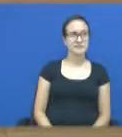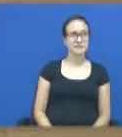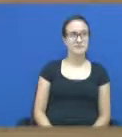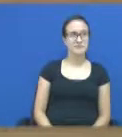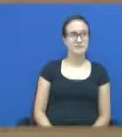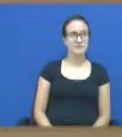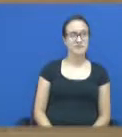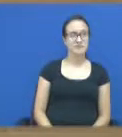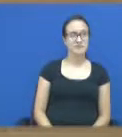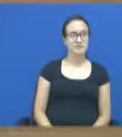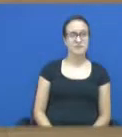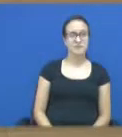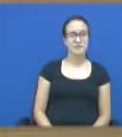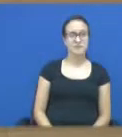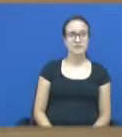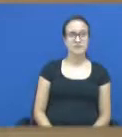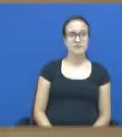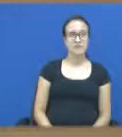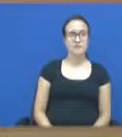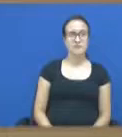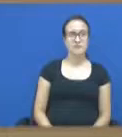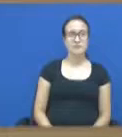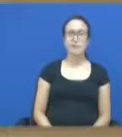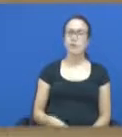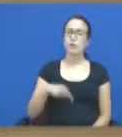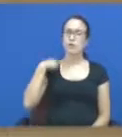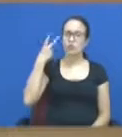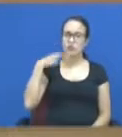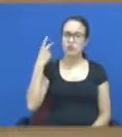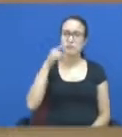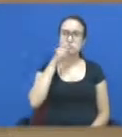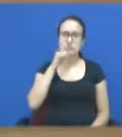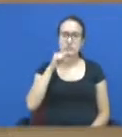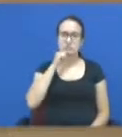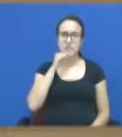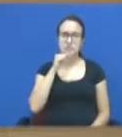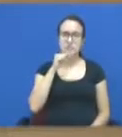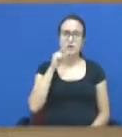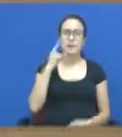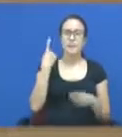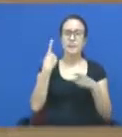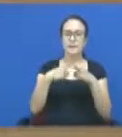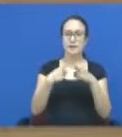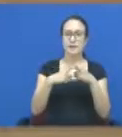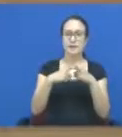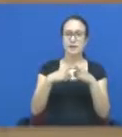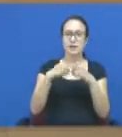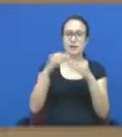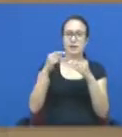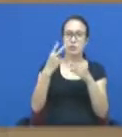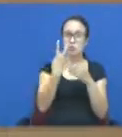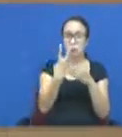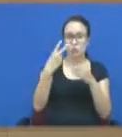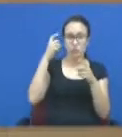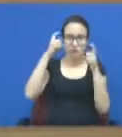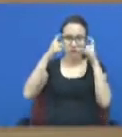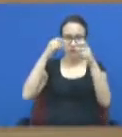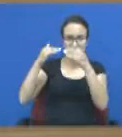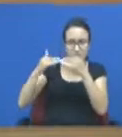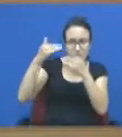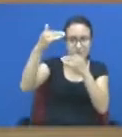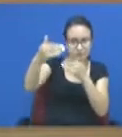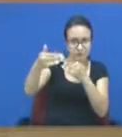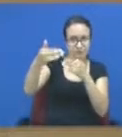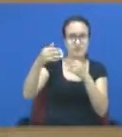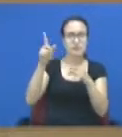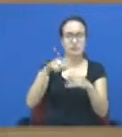Solicitação do nobre vereador nobre vereador Raul para o adiamento da matéria por 2 sessões está em discussão.